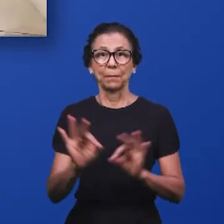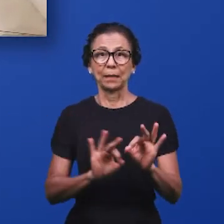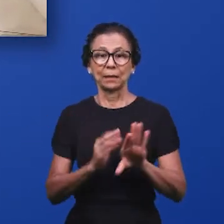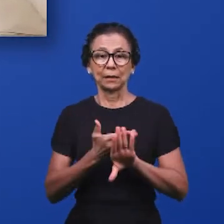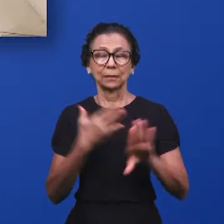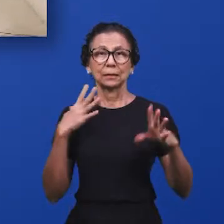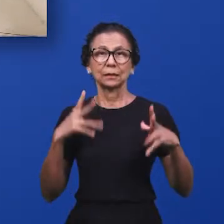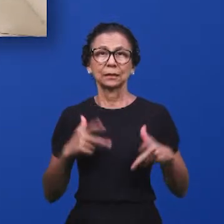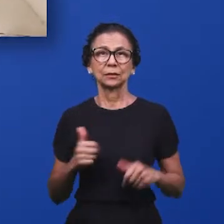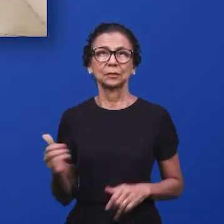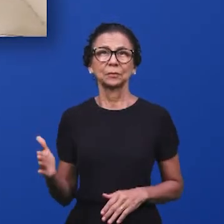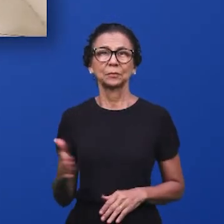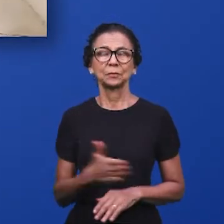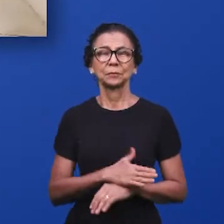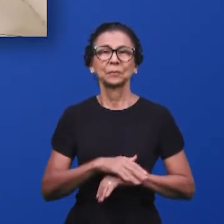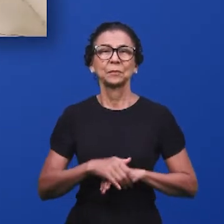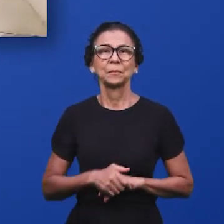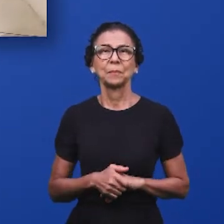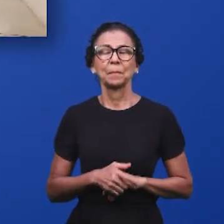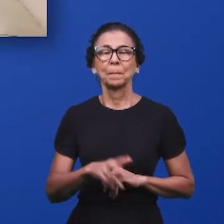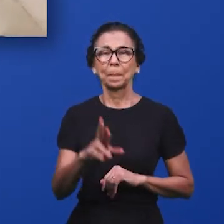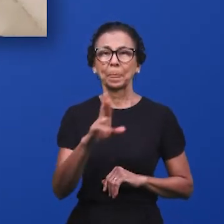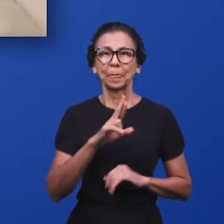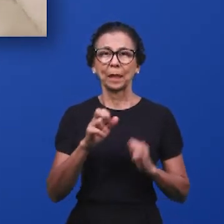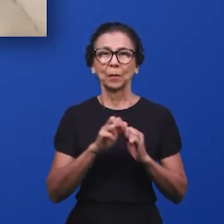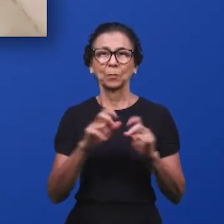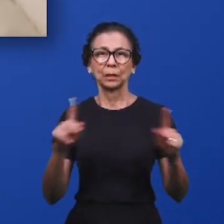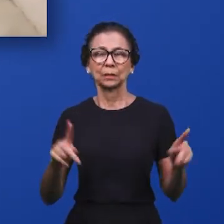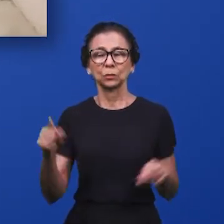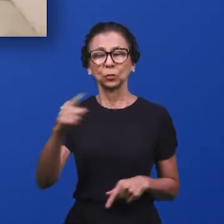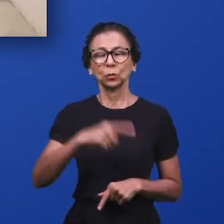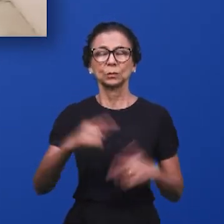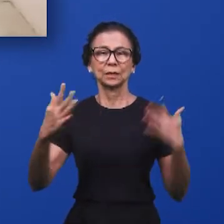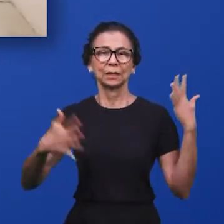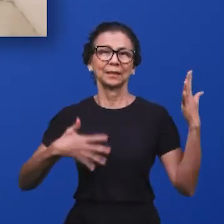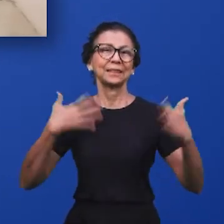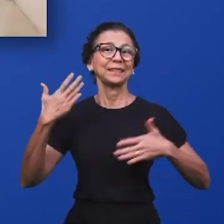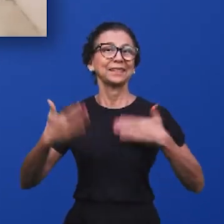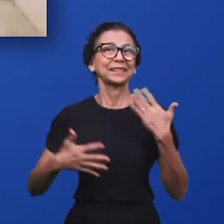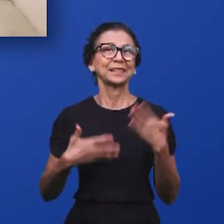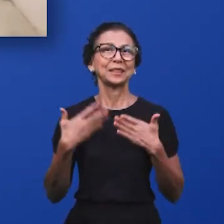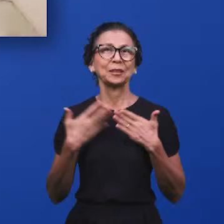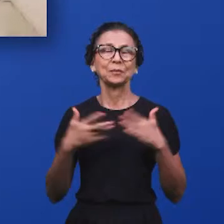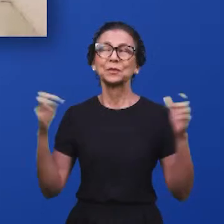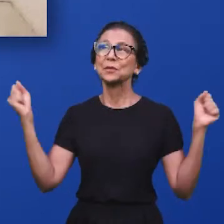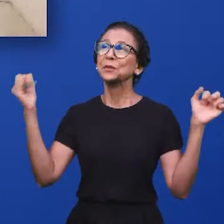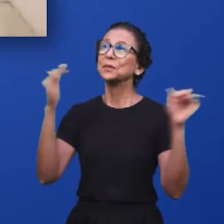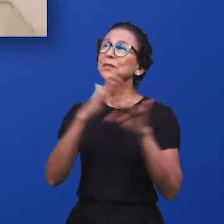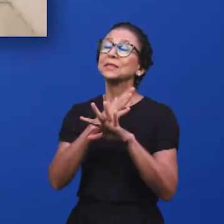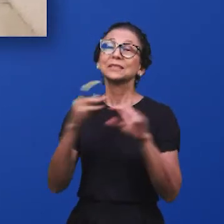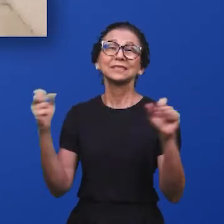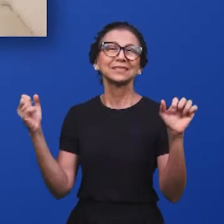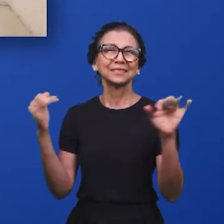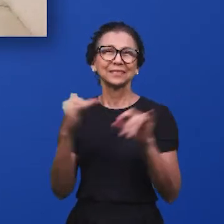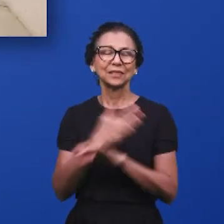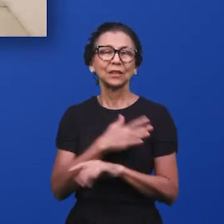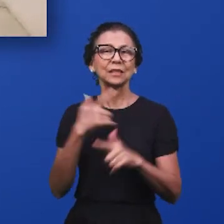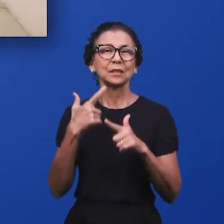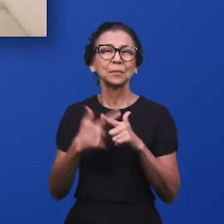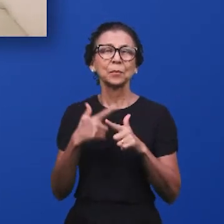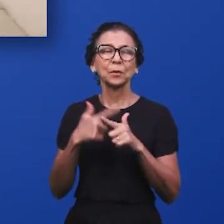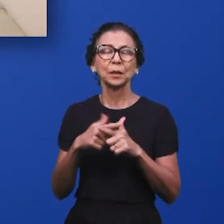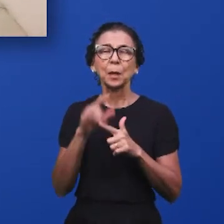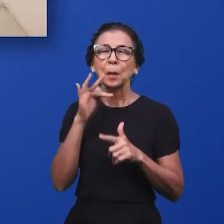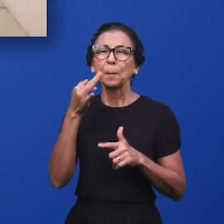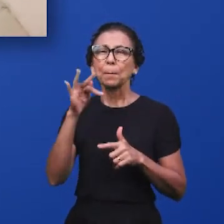Preparada! Apocalipse 19, 7. Regozijemo-nos e alegramo-nos e demos-lhe glória,